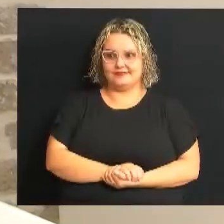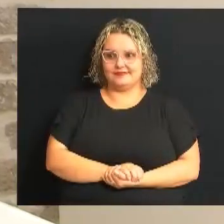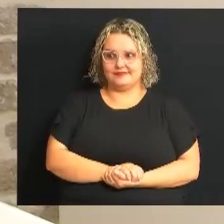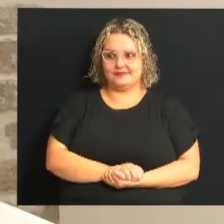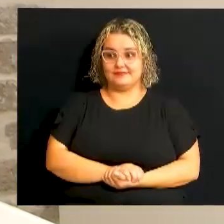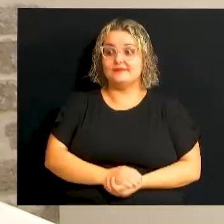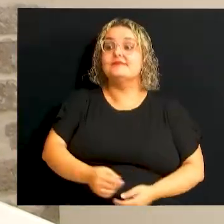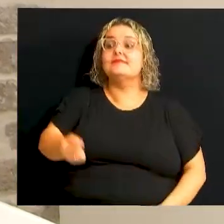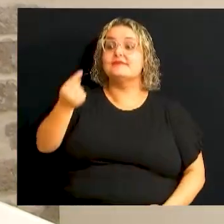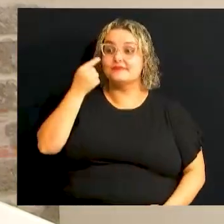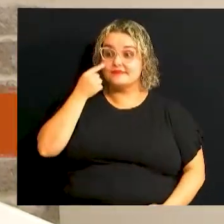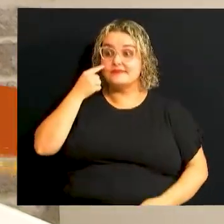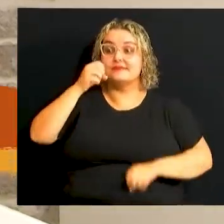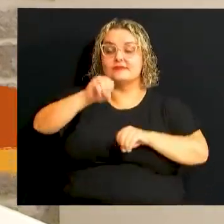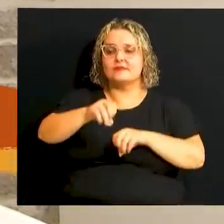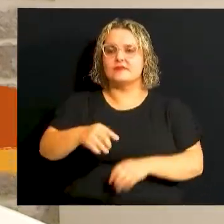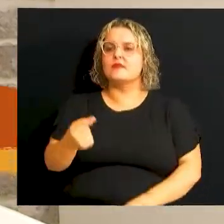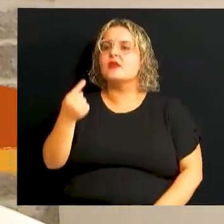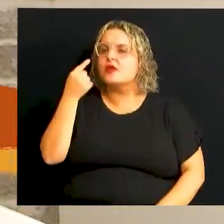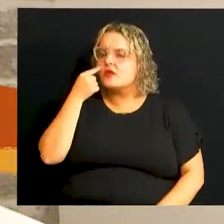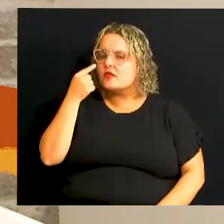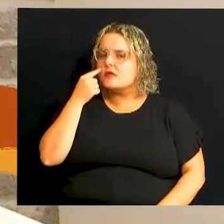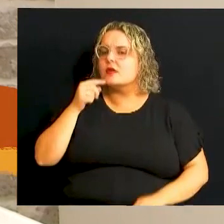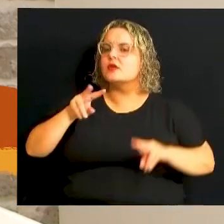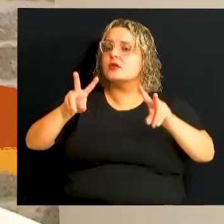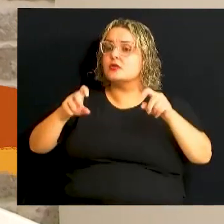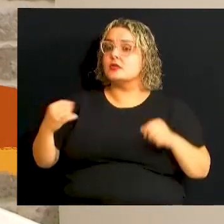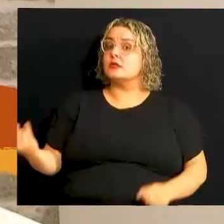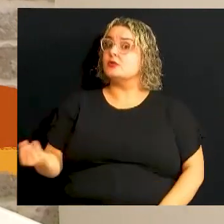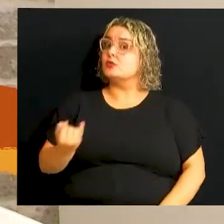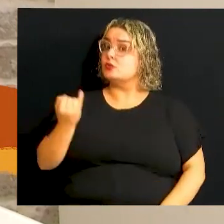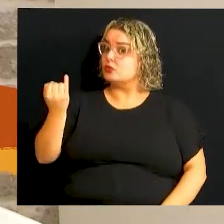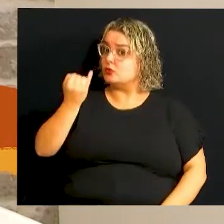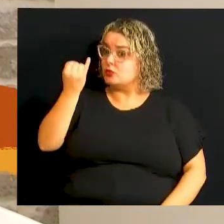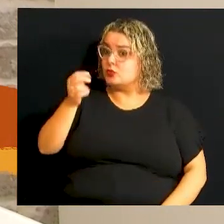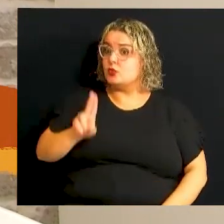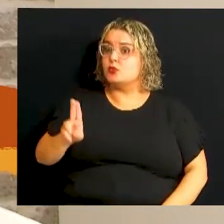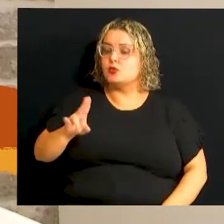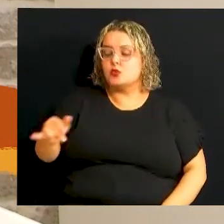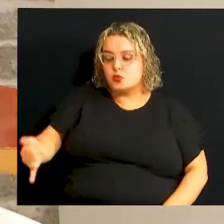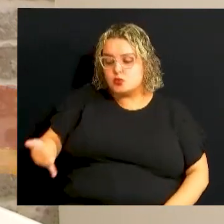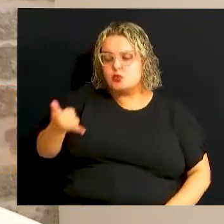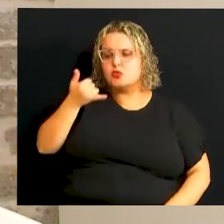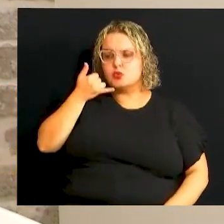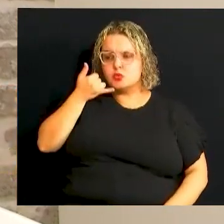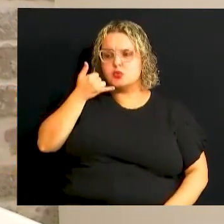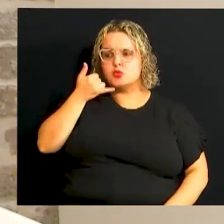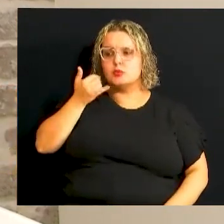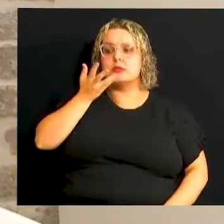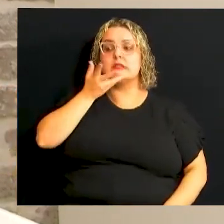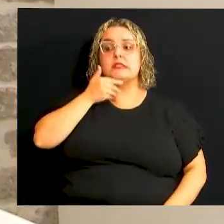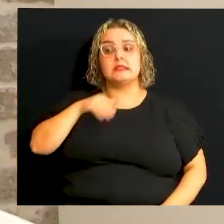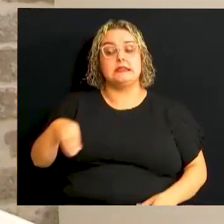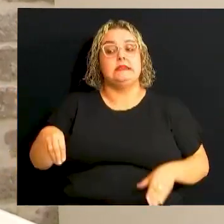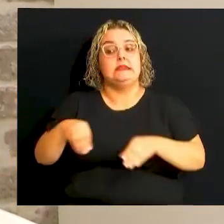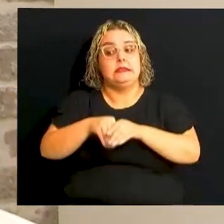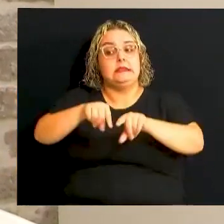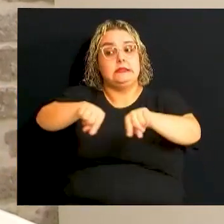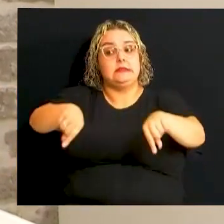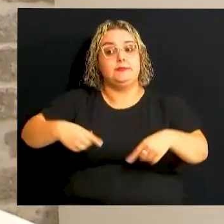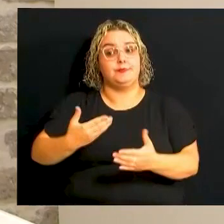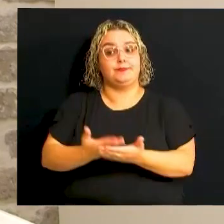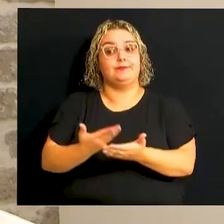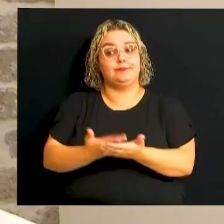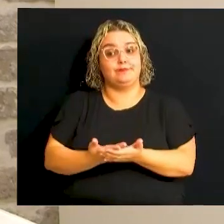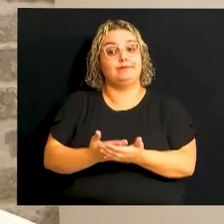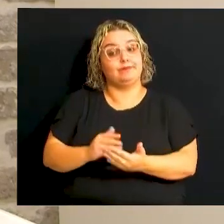Bom, é o quadro de Olho na Educação e olha só, pessoal, que assunto importante, o uso de smartphone pelas crianças nas salas